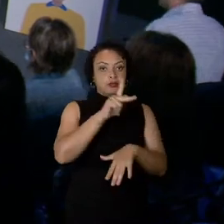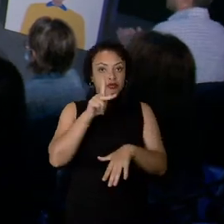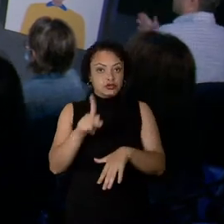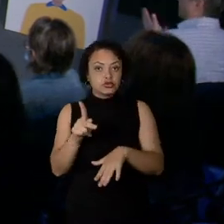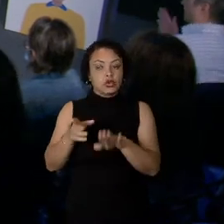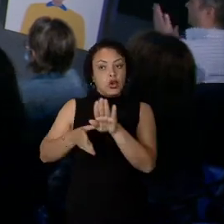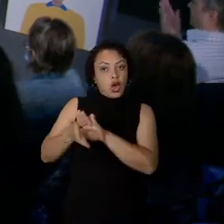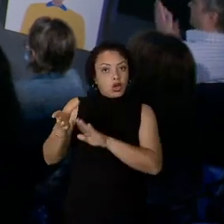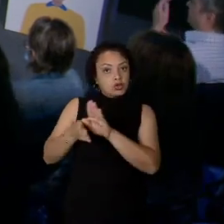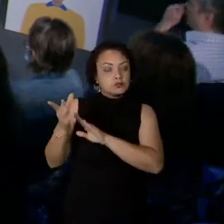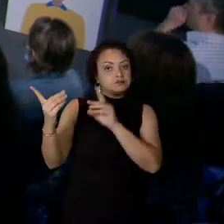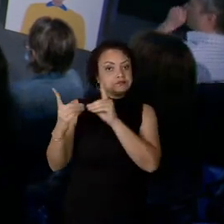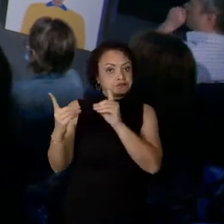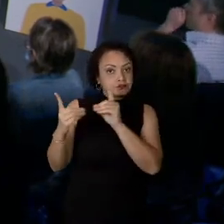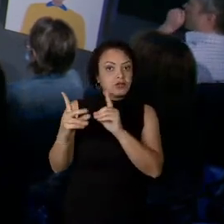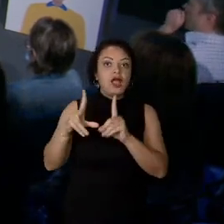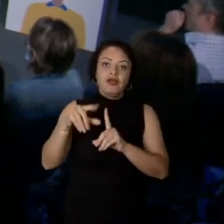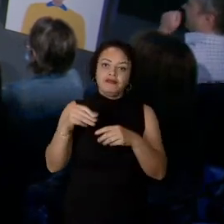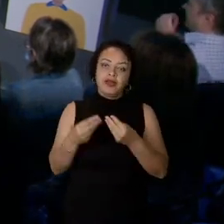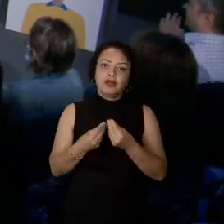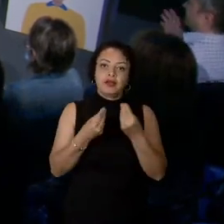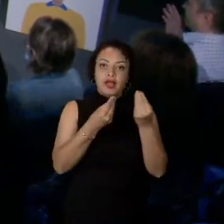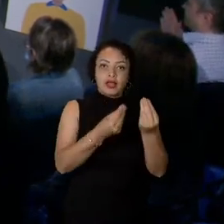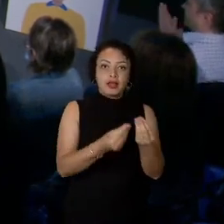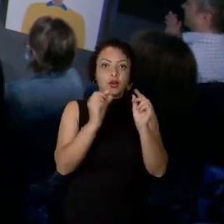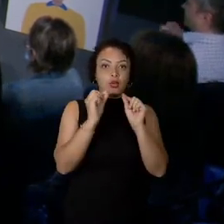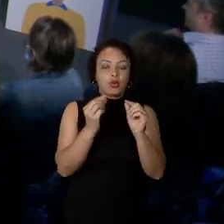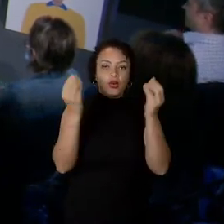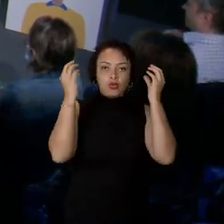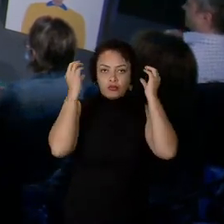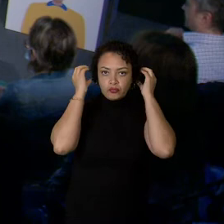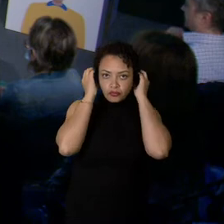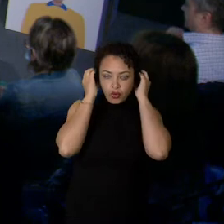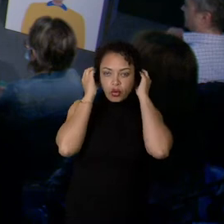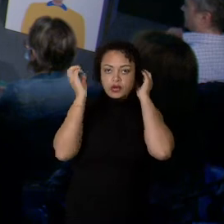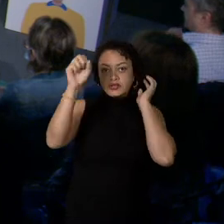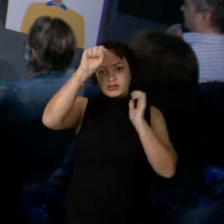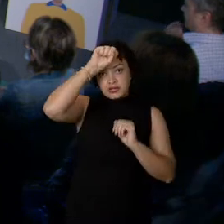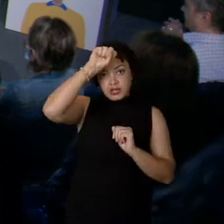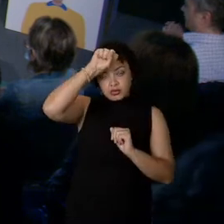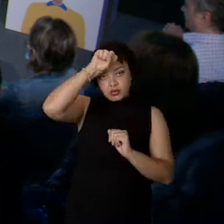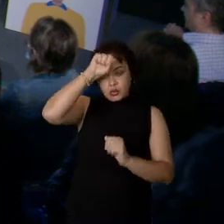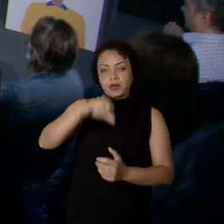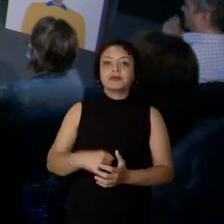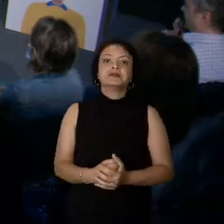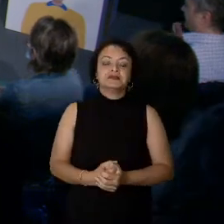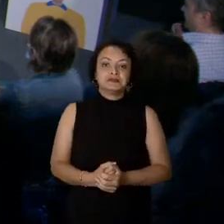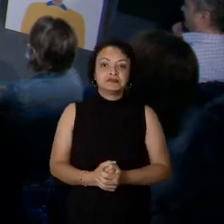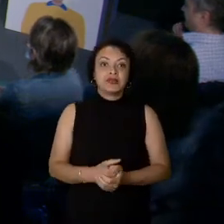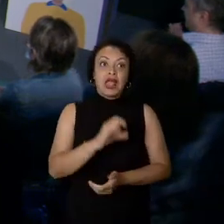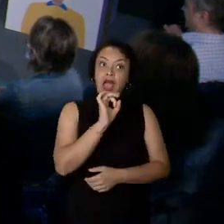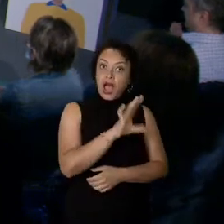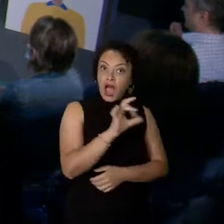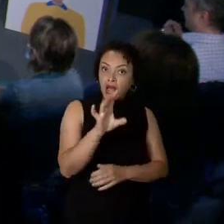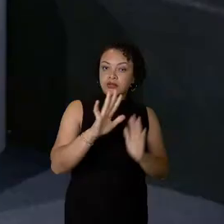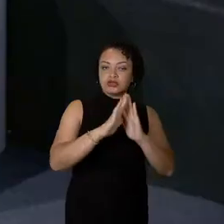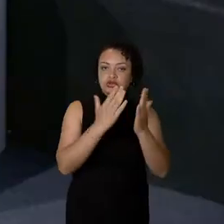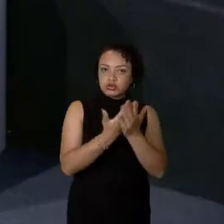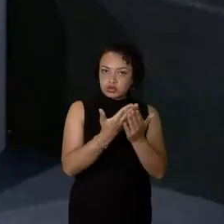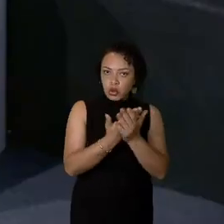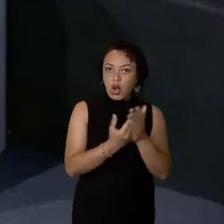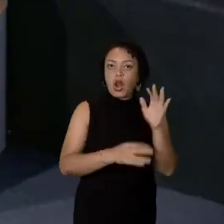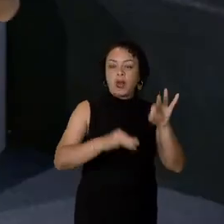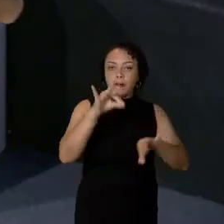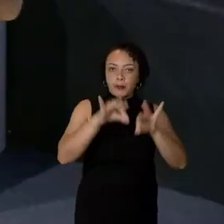orientador e professor parceiro vão ganhar um fone de ouvido Samsung Galaxy Buds Pro e cada uma das escolas dos